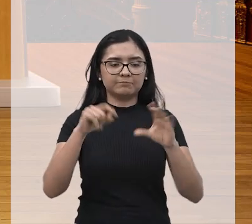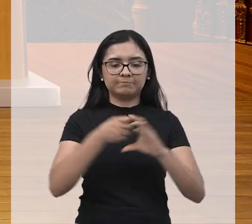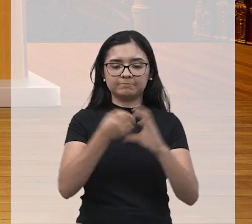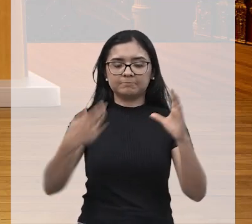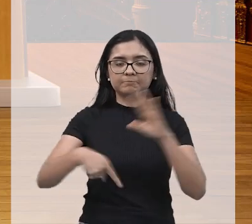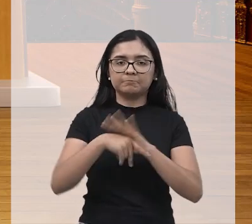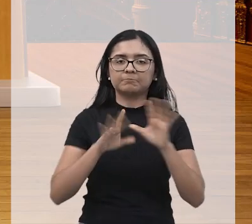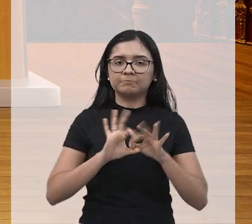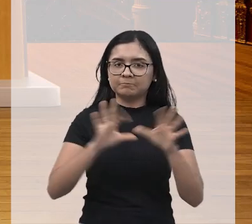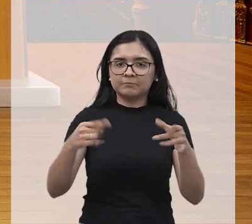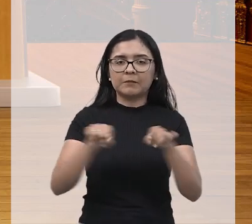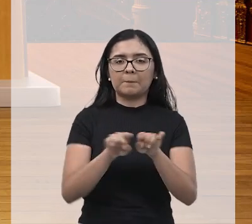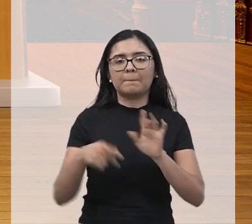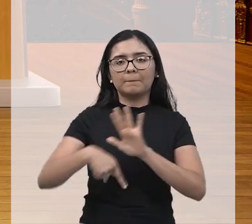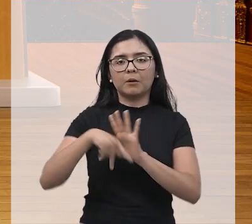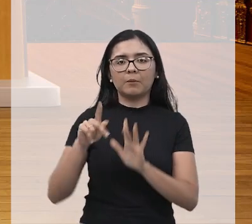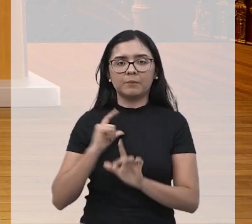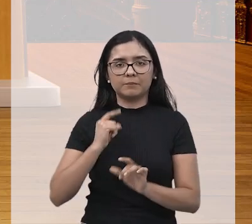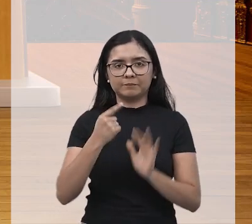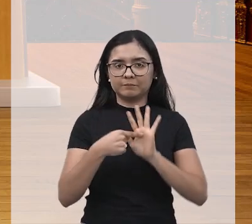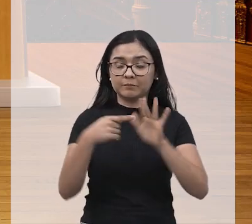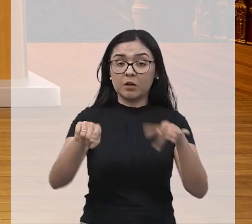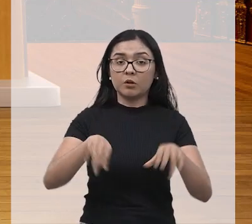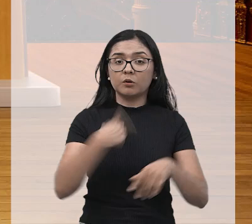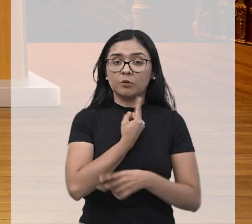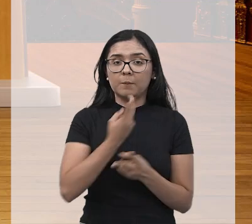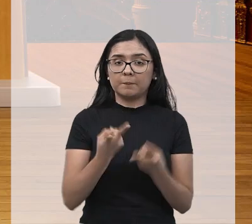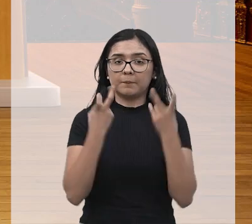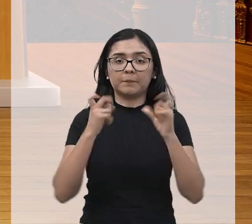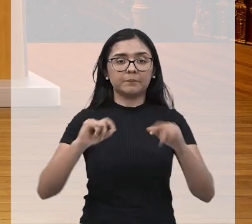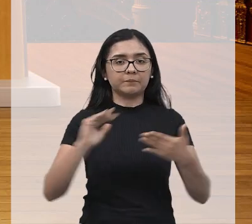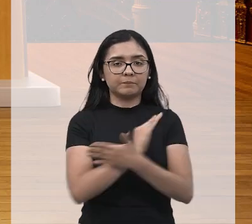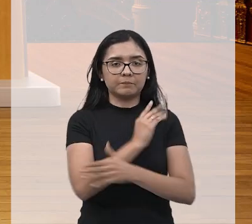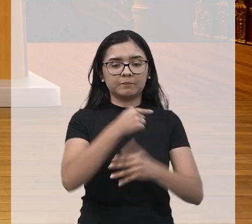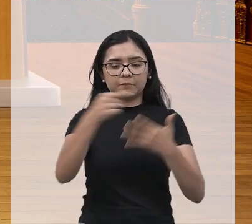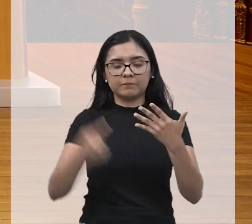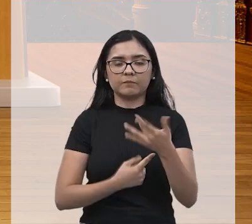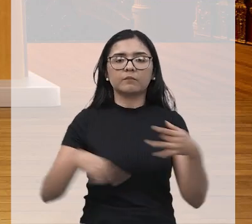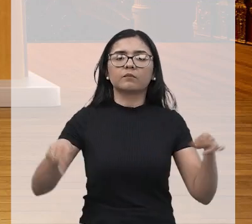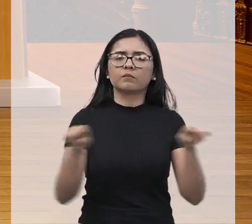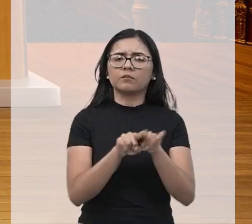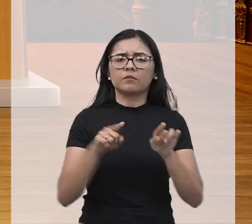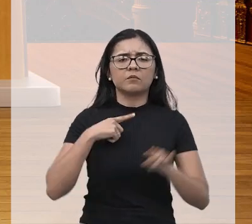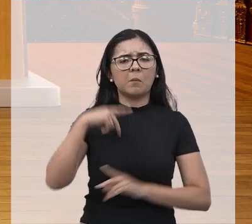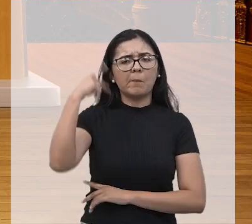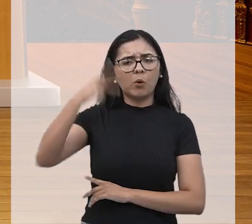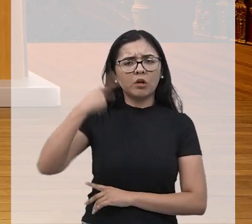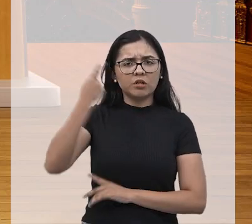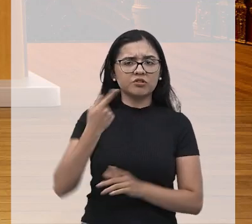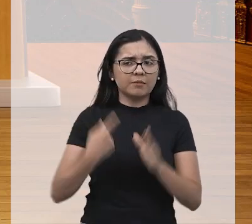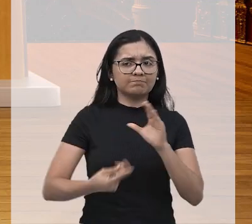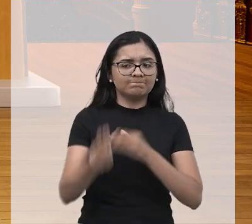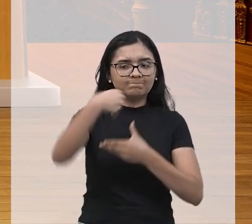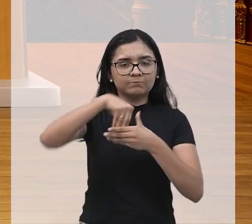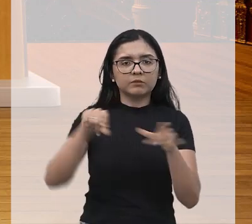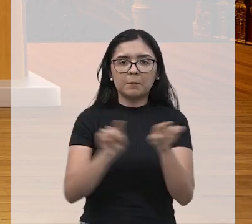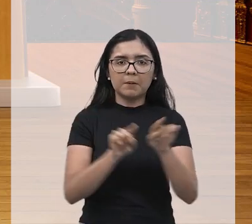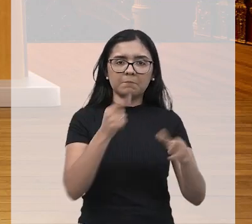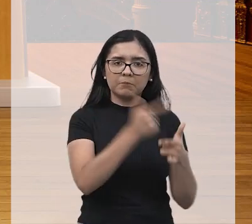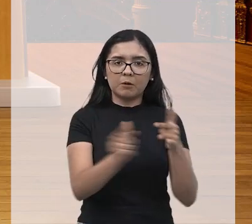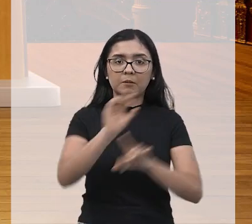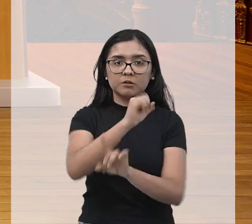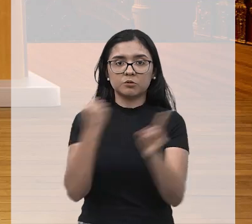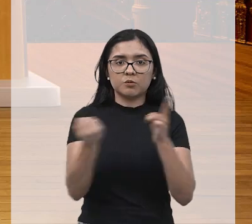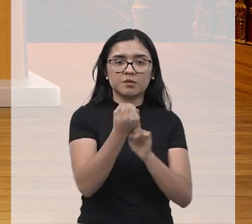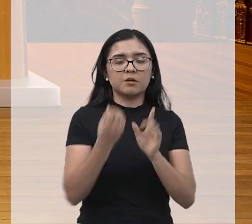suas obras, e aí a gente começa a identificar, né, alguns elementos já de políticas, de questões sociais na